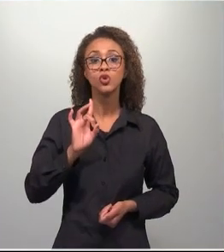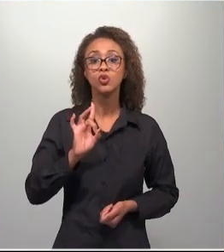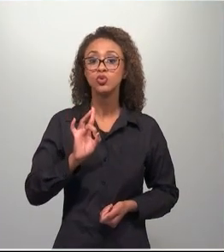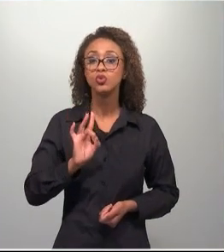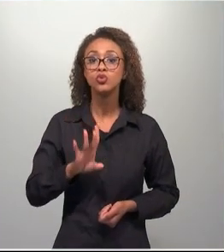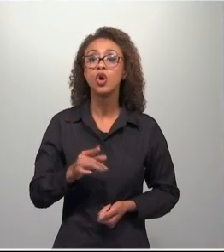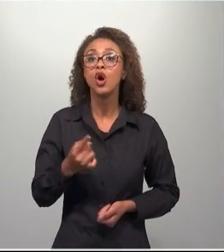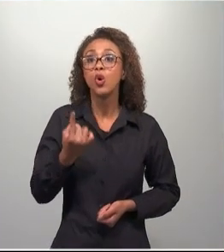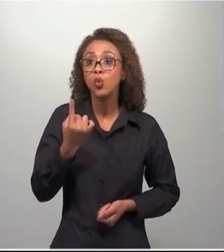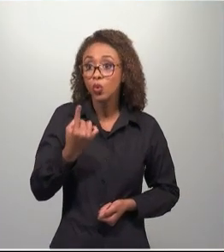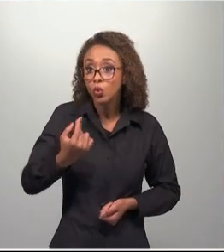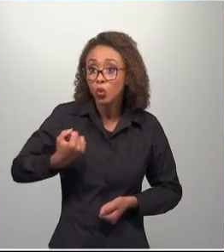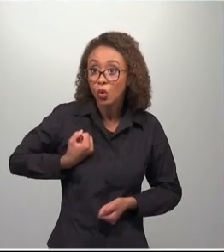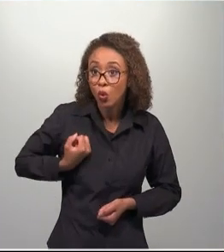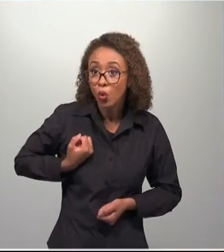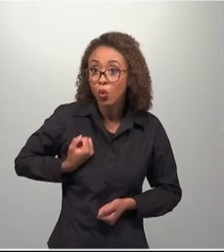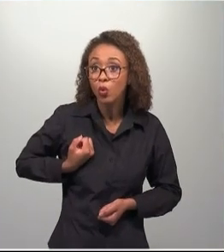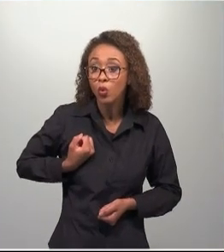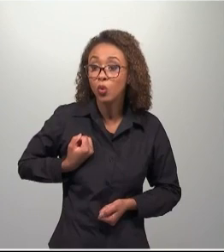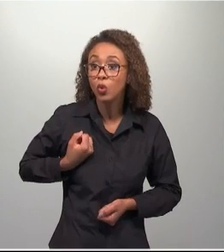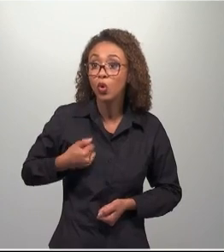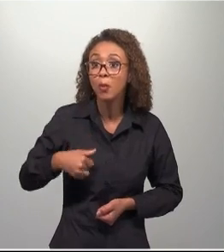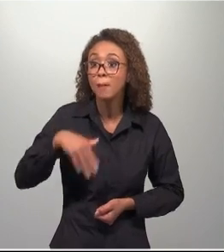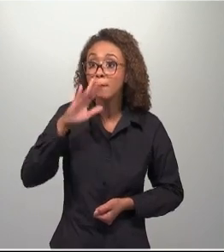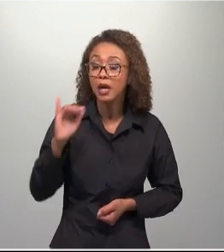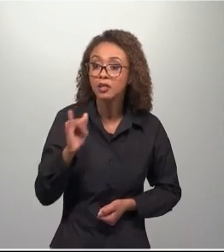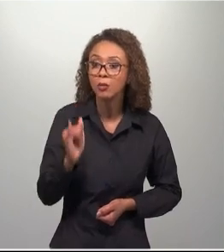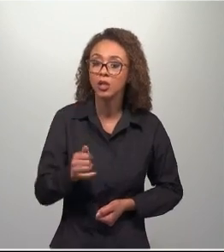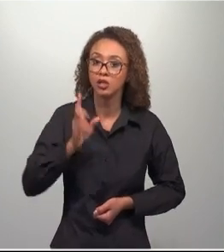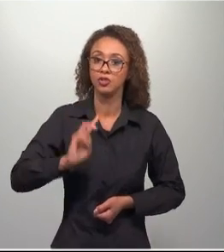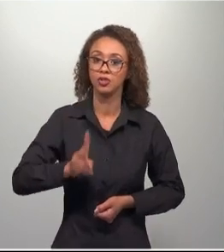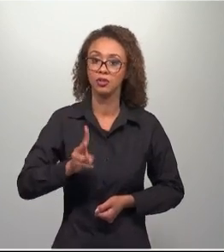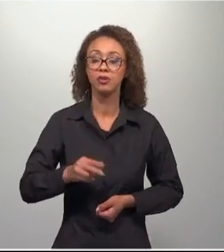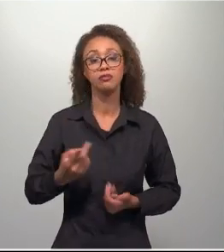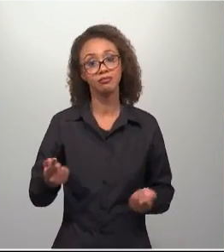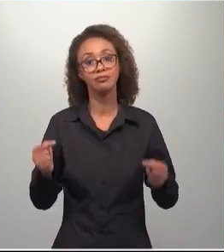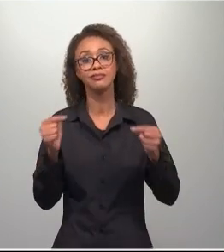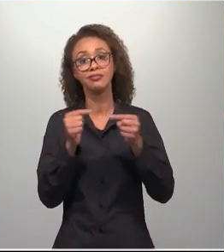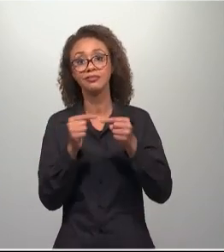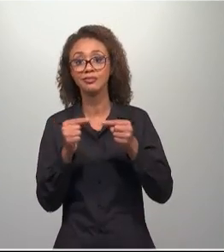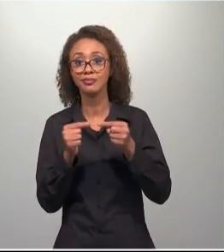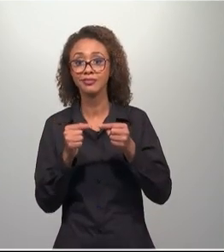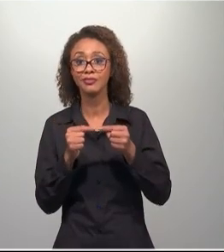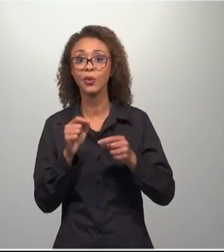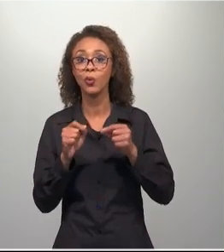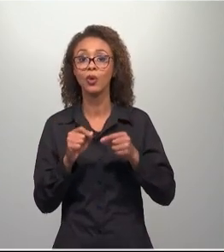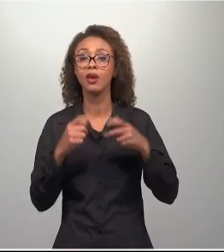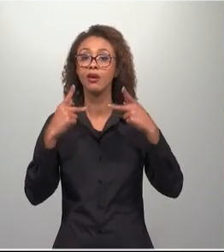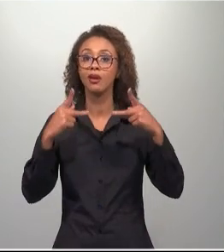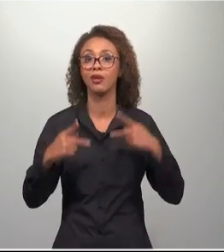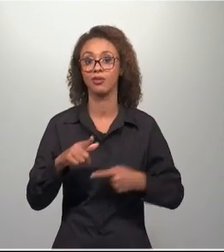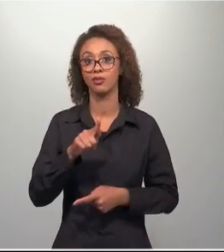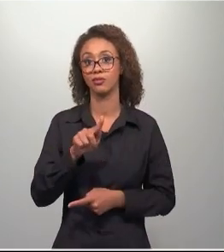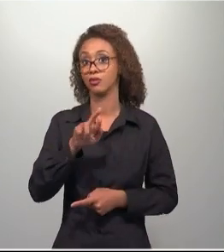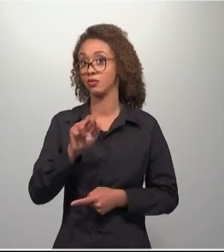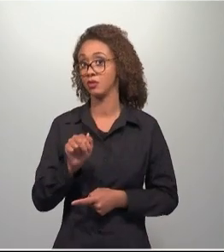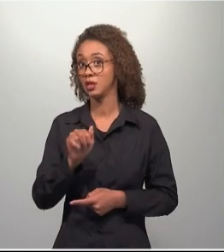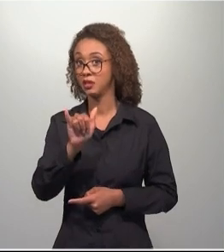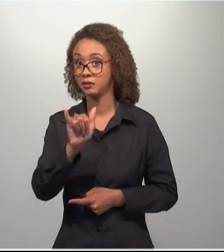significativo e aí eu tenho o código gre equivalente ao binário que nós propusemos ali